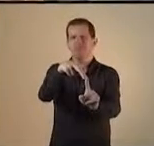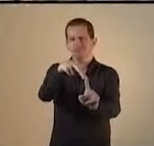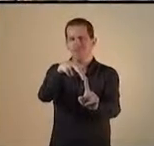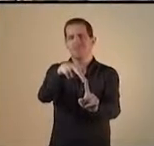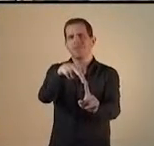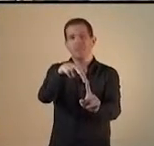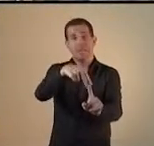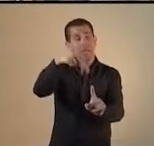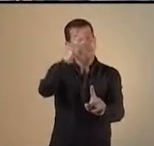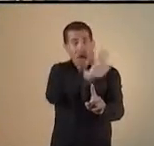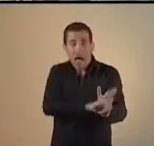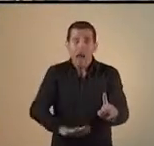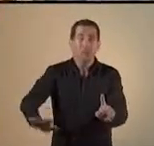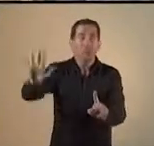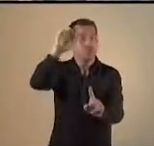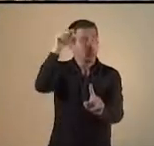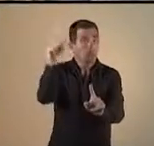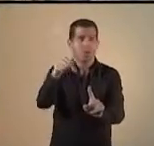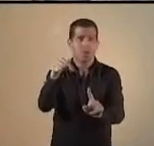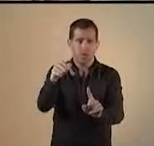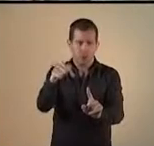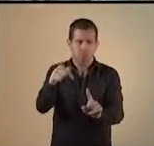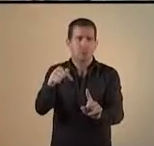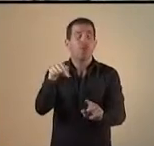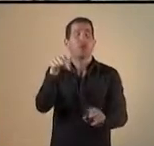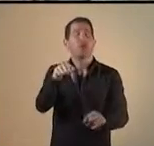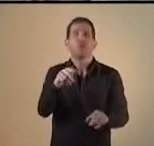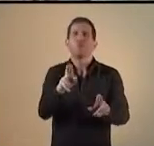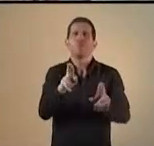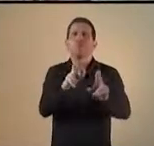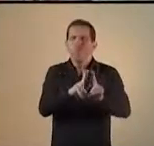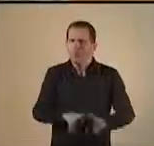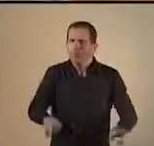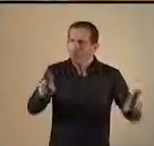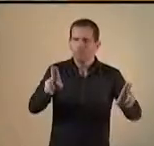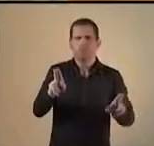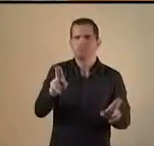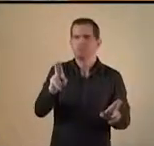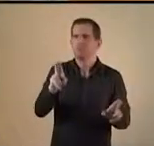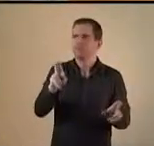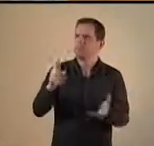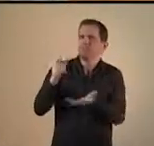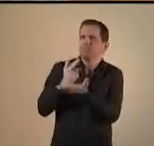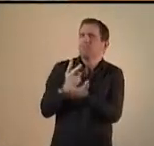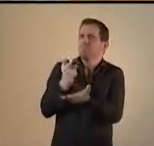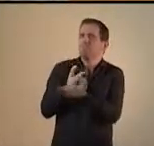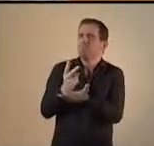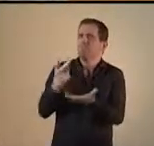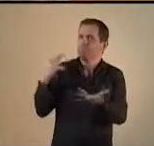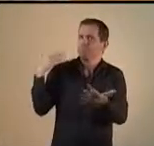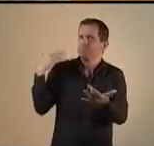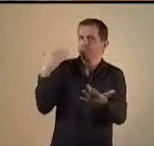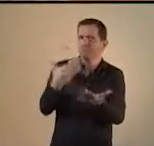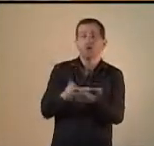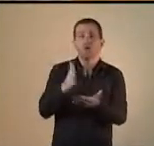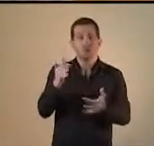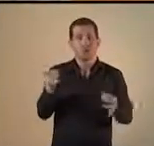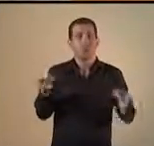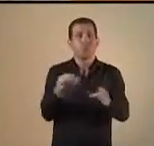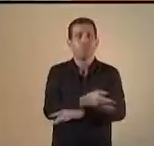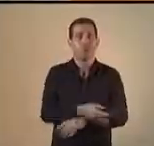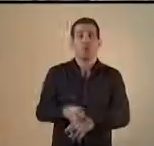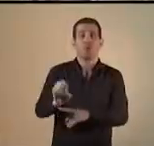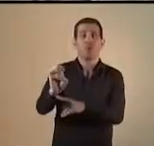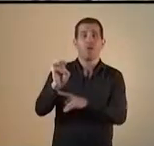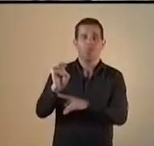mundial. E a Universidade de Santa Catarina desde sempre teve o concurso a nível E.